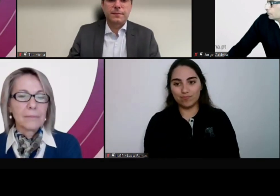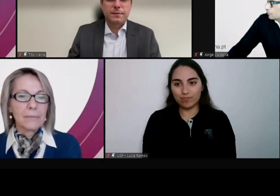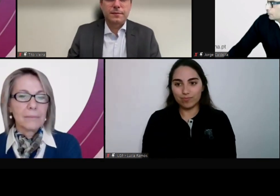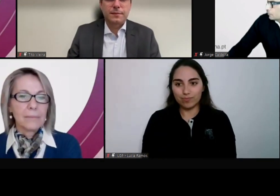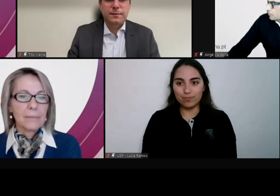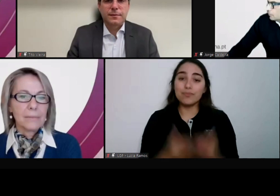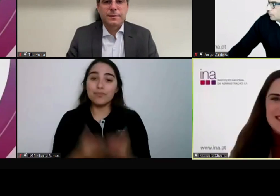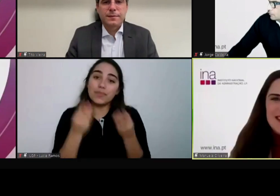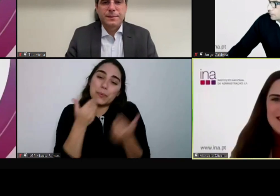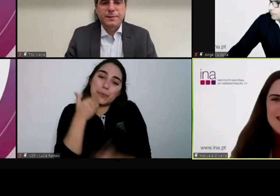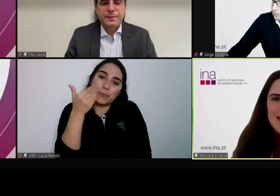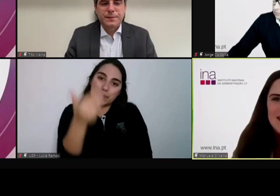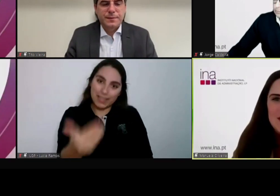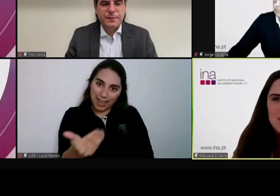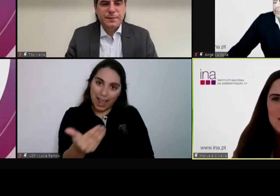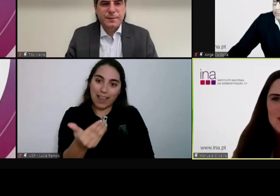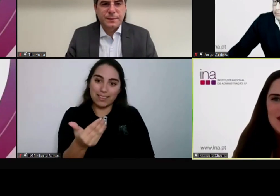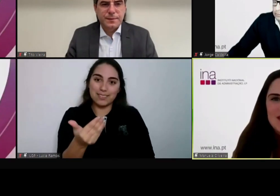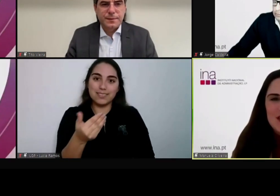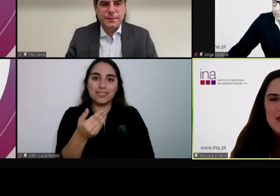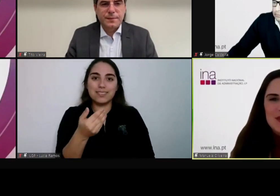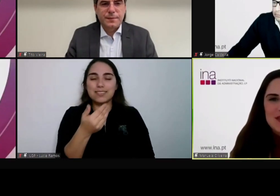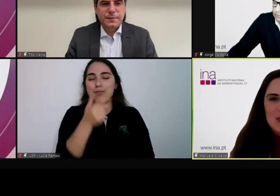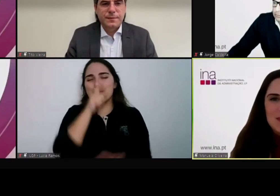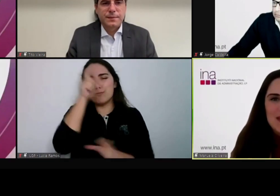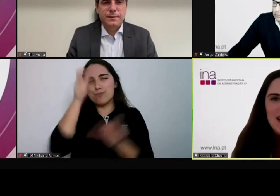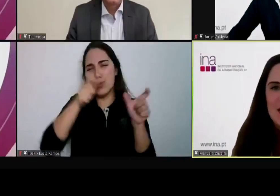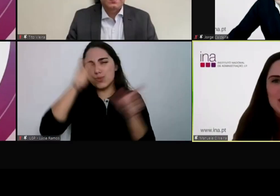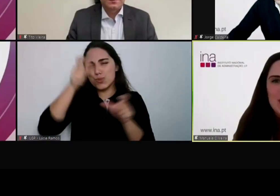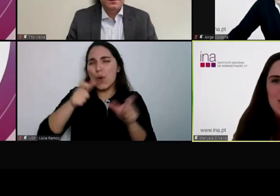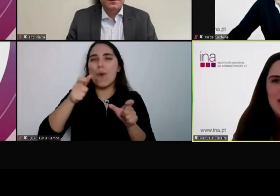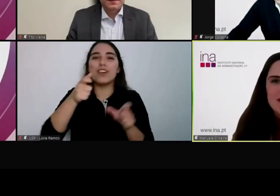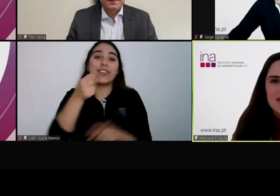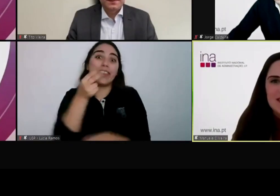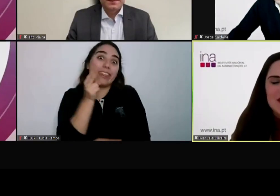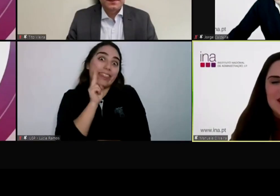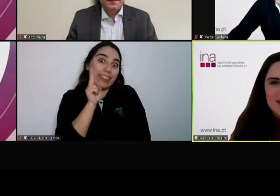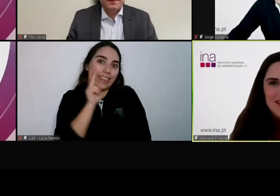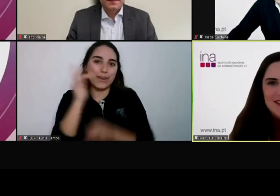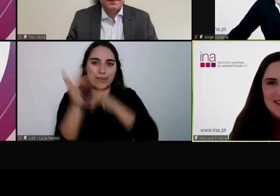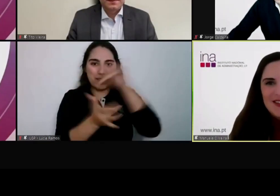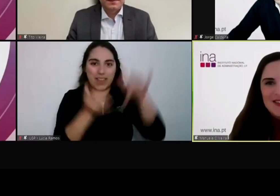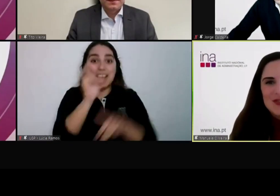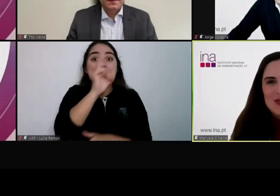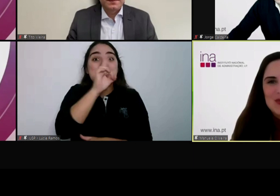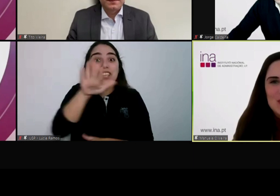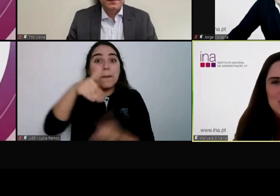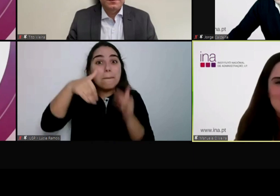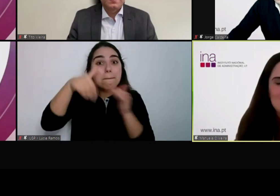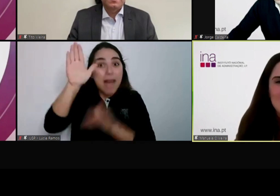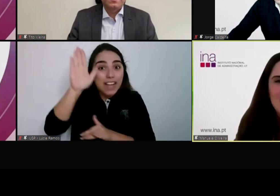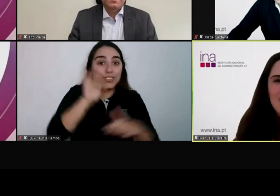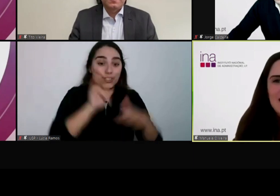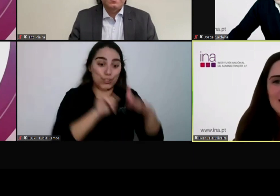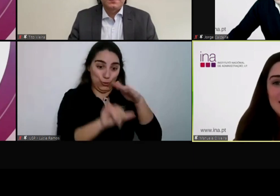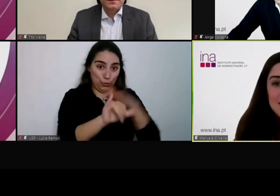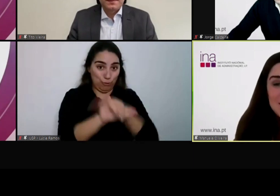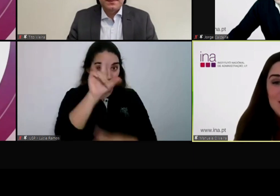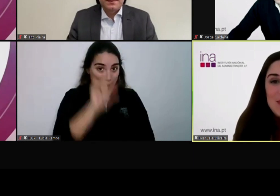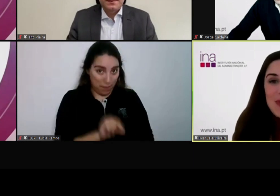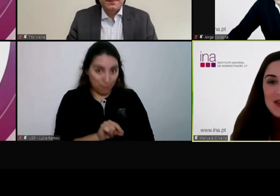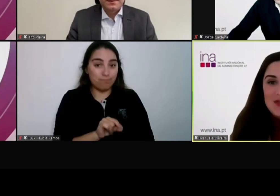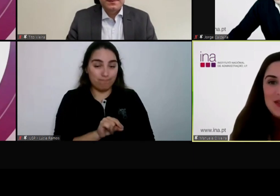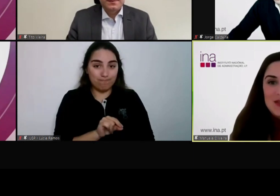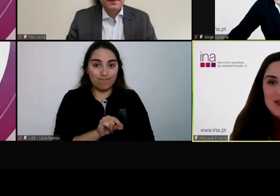Muito obrigada às centenas de pessoas que assistiram a este webinar, foram mais de 600 em sala e no YouTube.